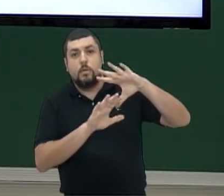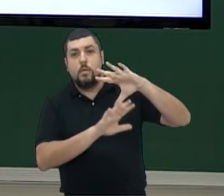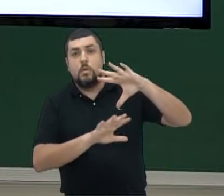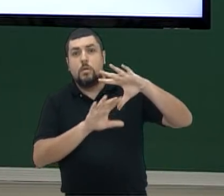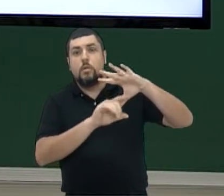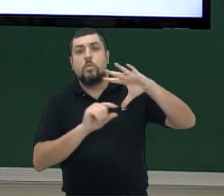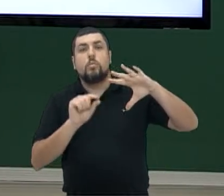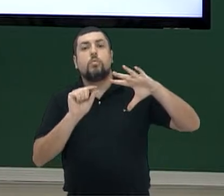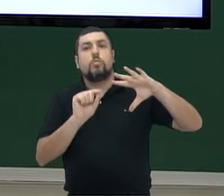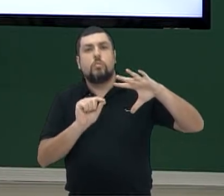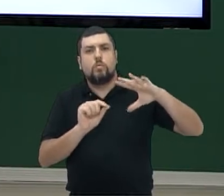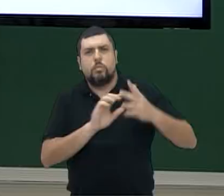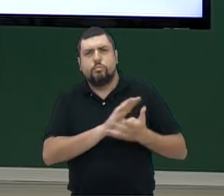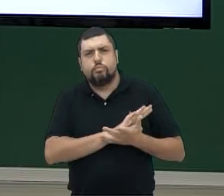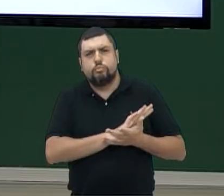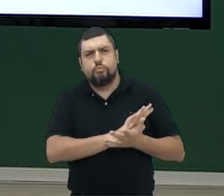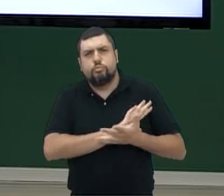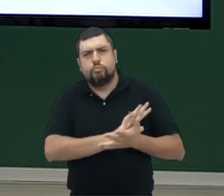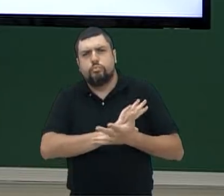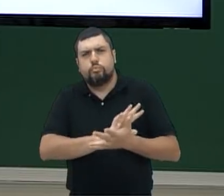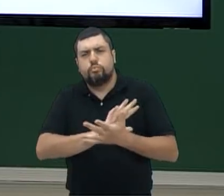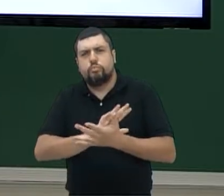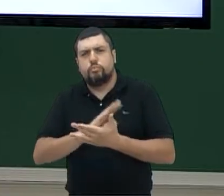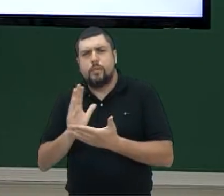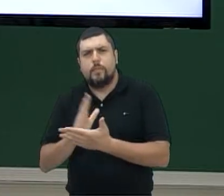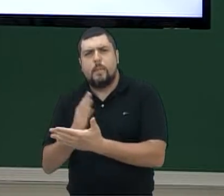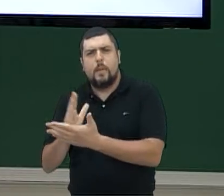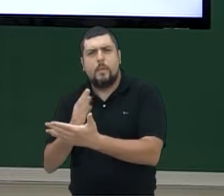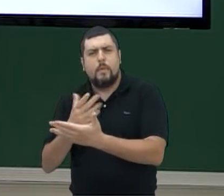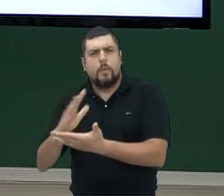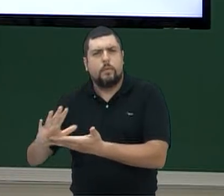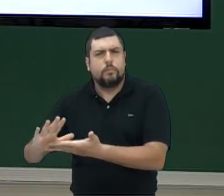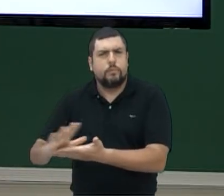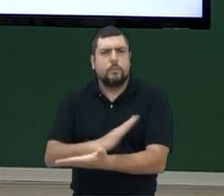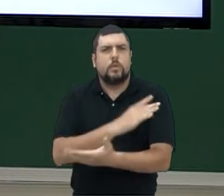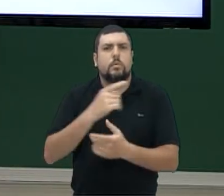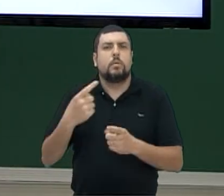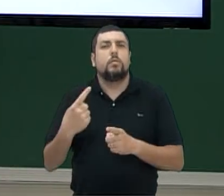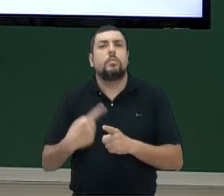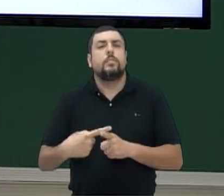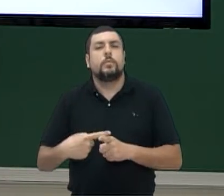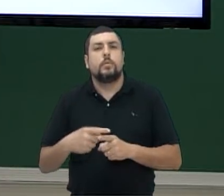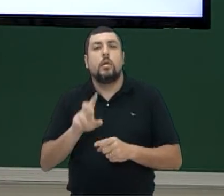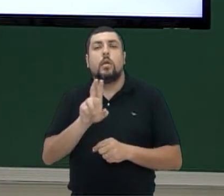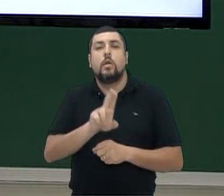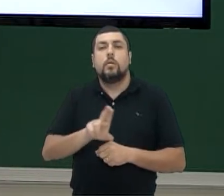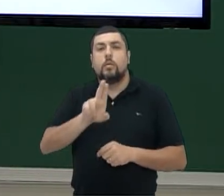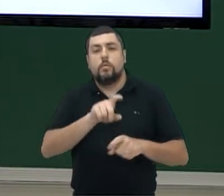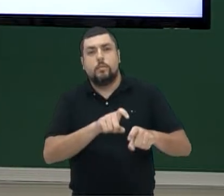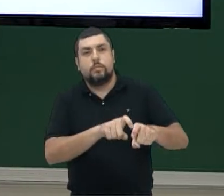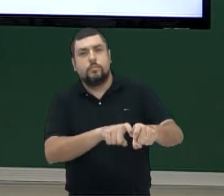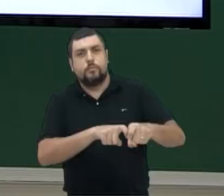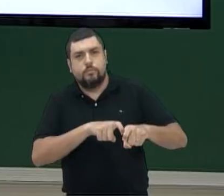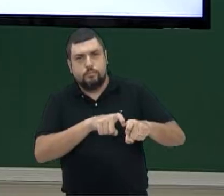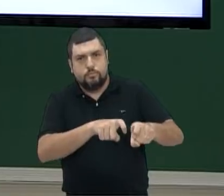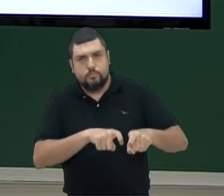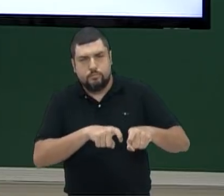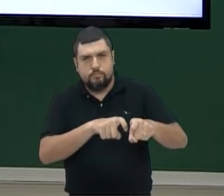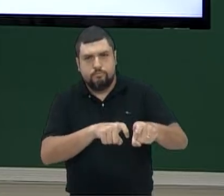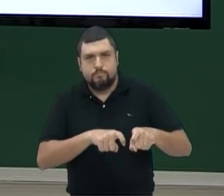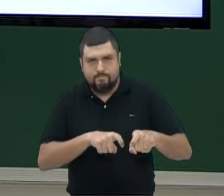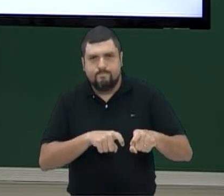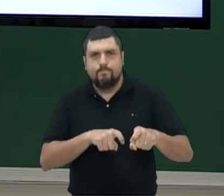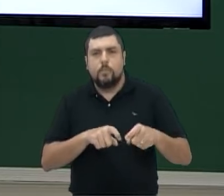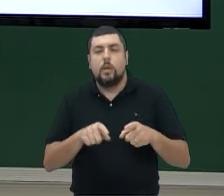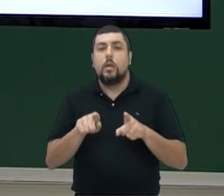elas estão sendo devastadas. Porque são áreas utilizadas para a agricultura, áreas utilizadas para a pecuária